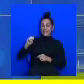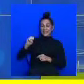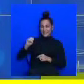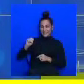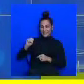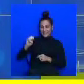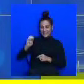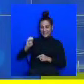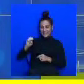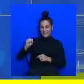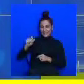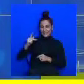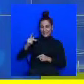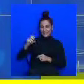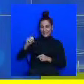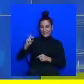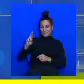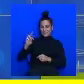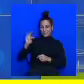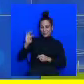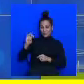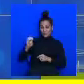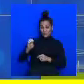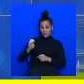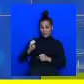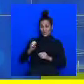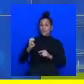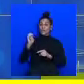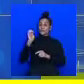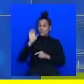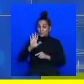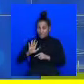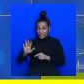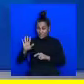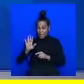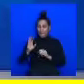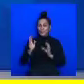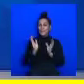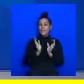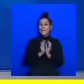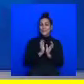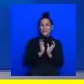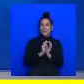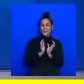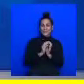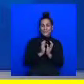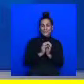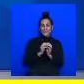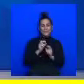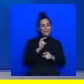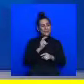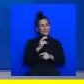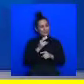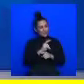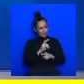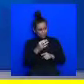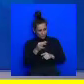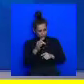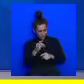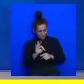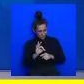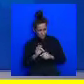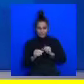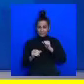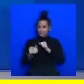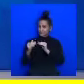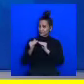de Pernambuco. Sport do Pernambuco é o time do coração. Auditoras, confirmam? Sim,